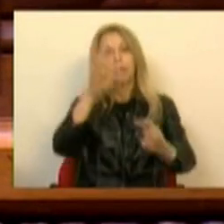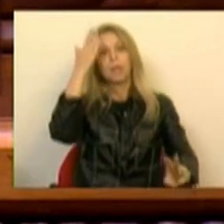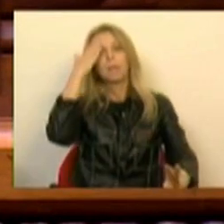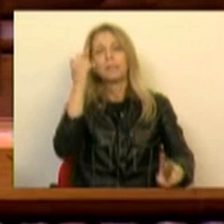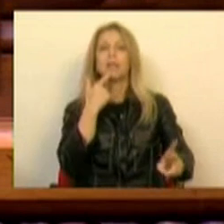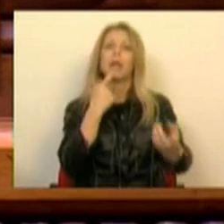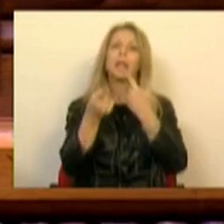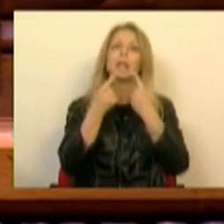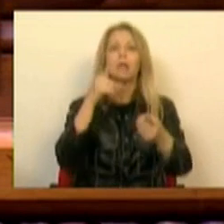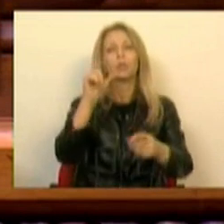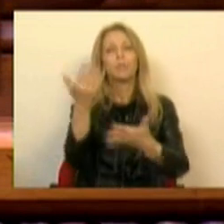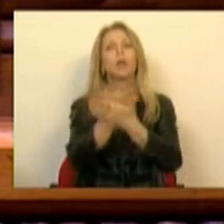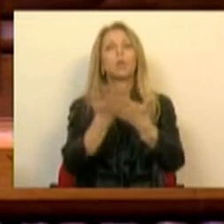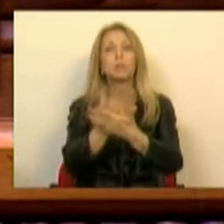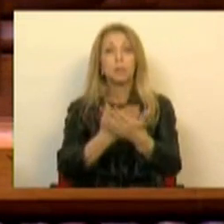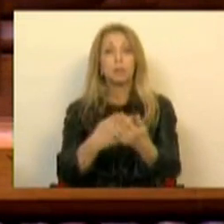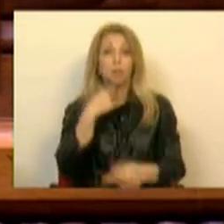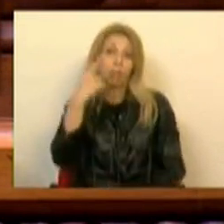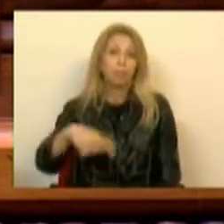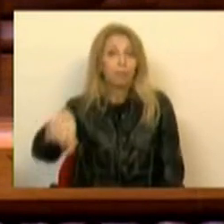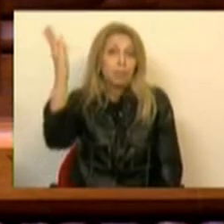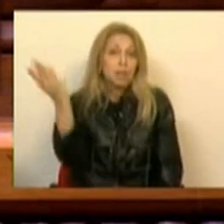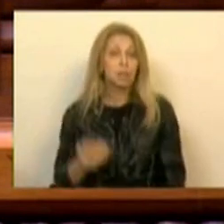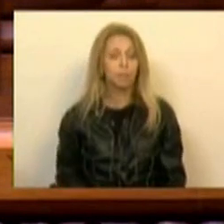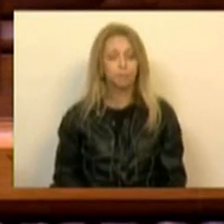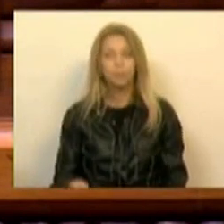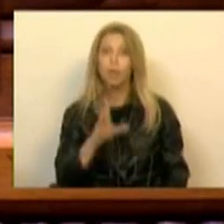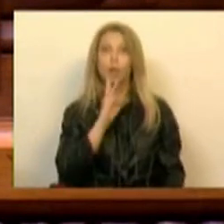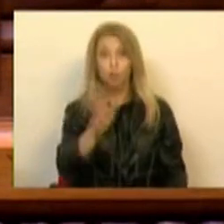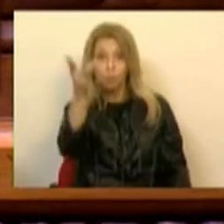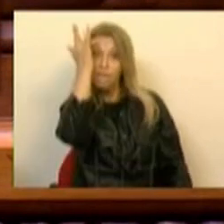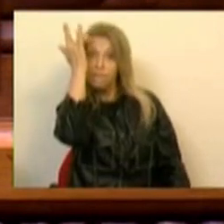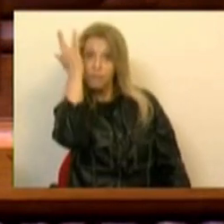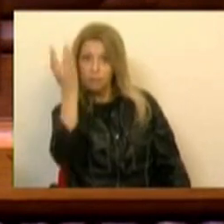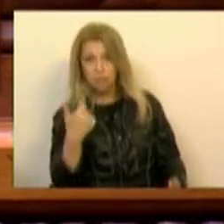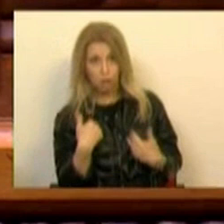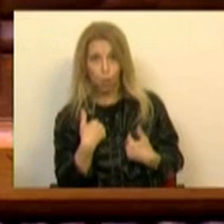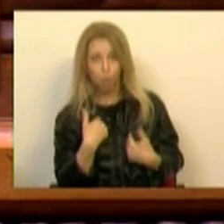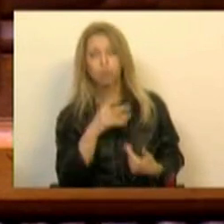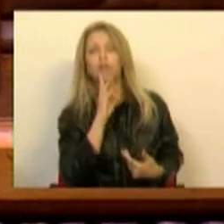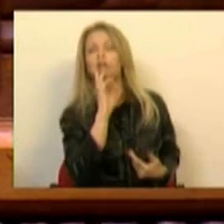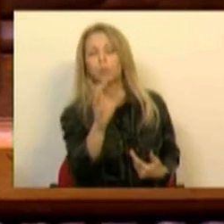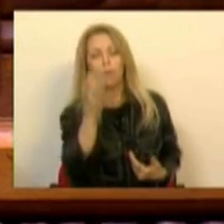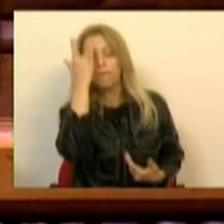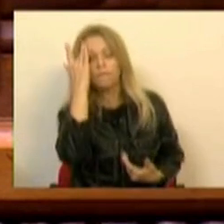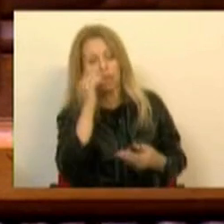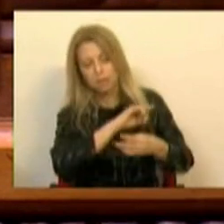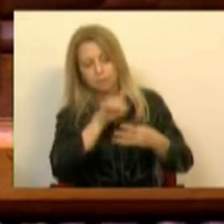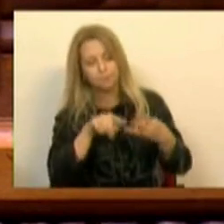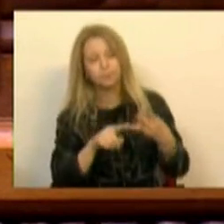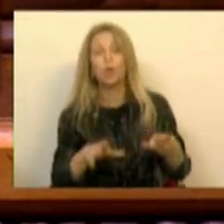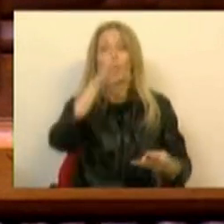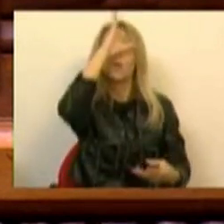e negociação, dizem. Respondo com muita facilidade a estes três argumentos.